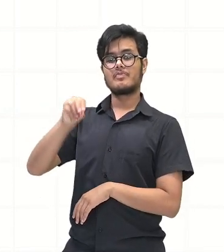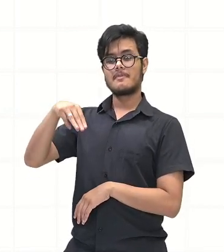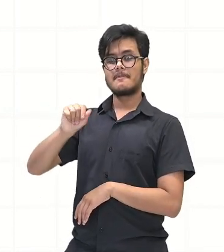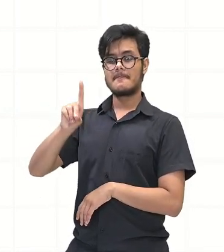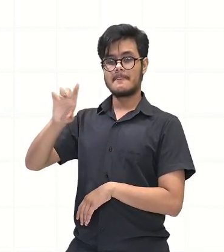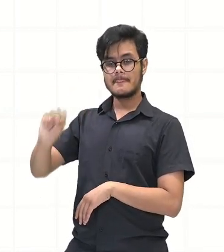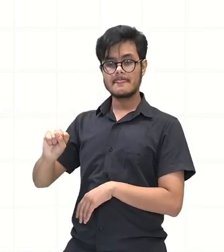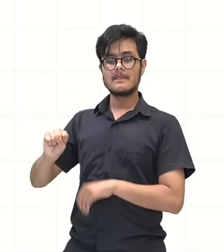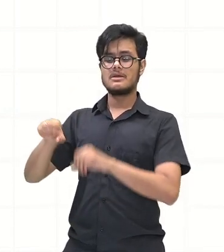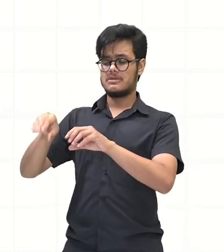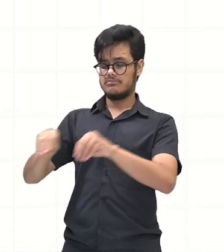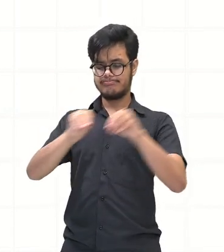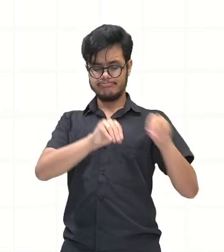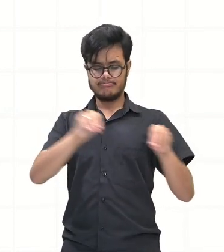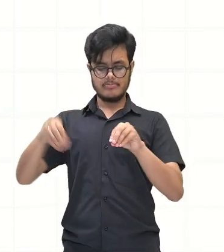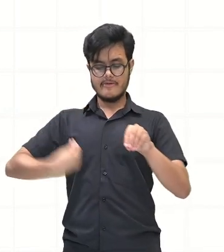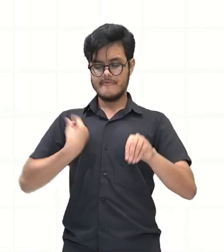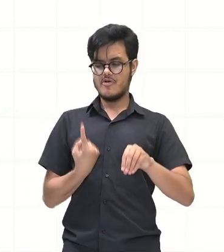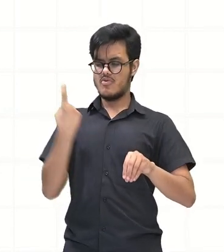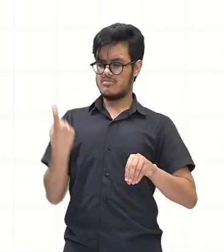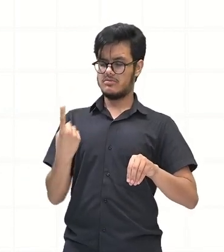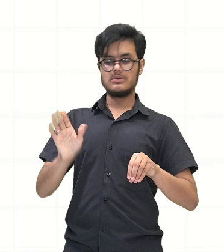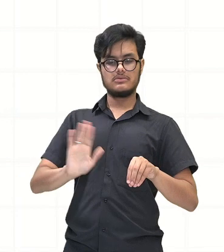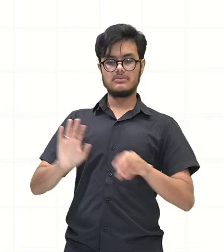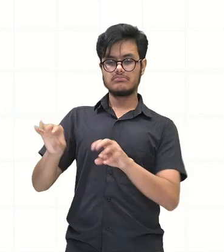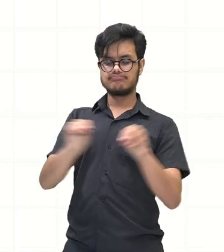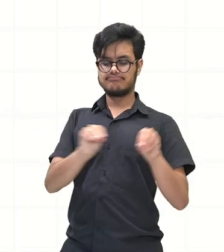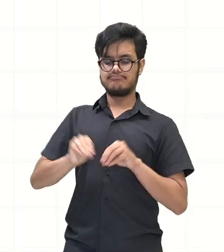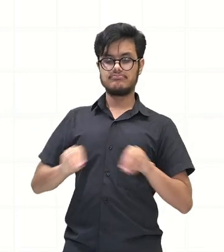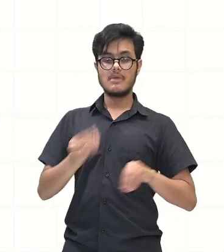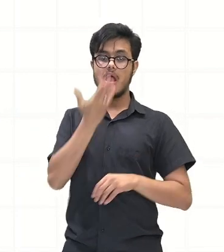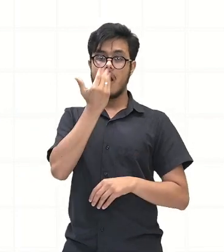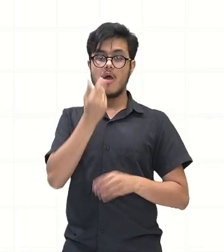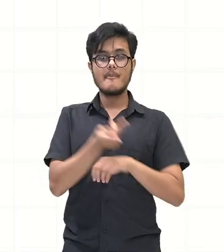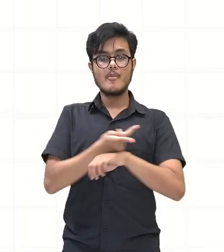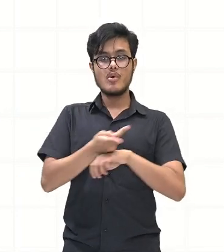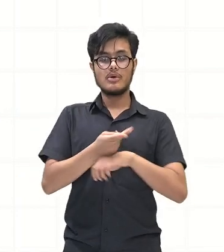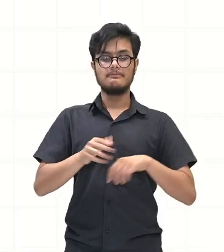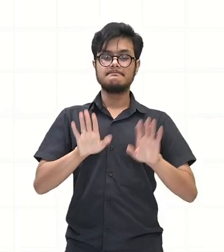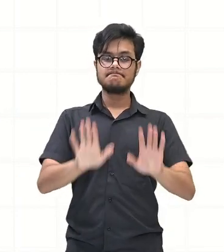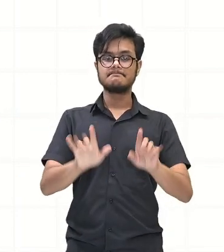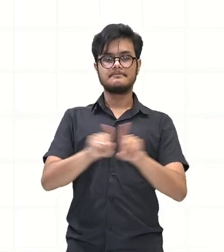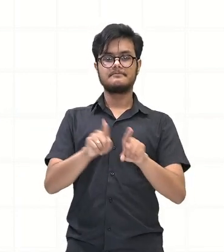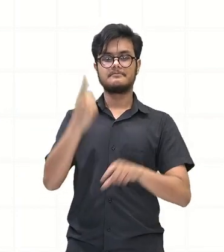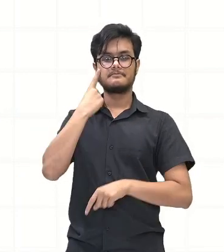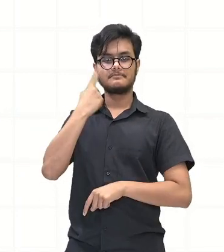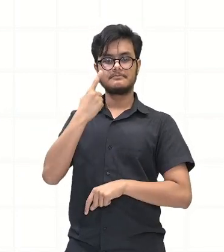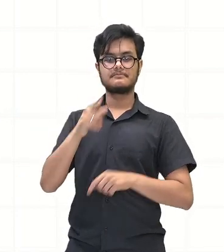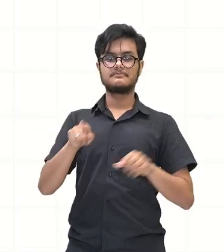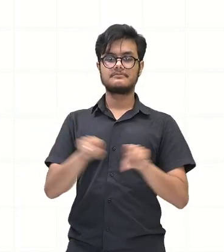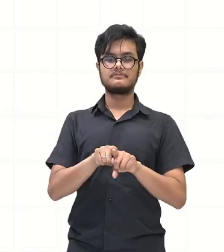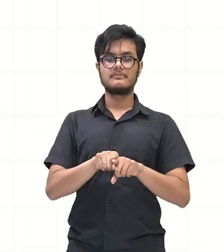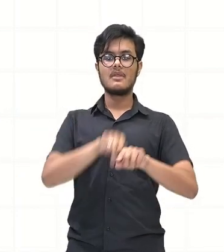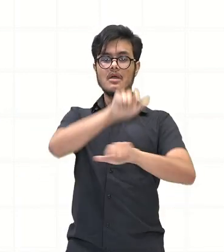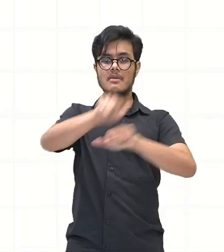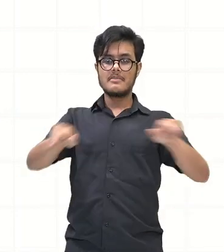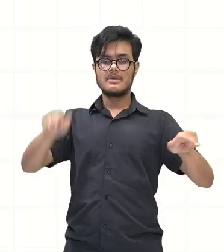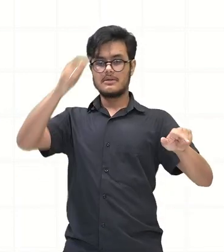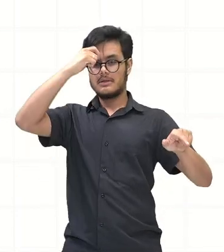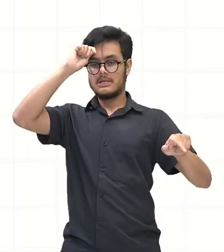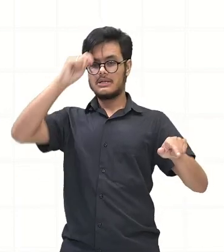se mudando de um local para outro em busca de alimentos. Vamos observar que grande parte dos